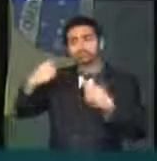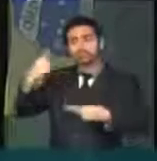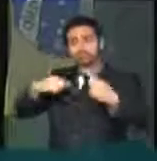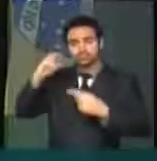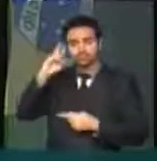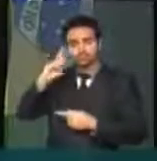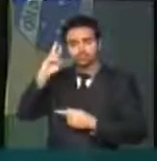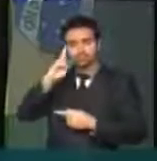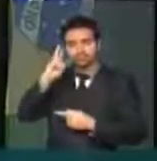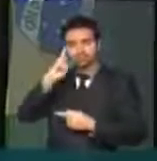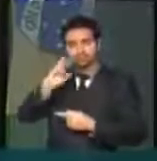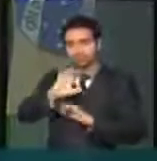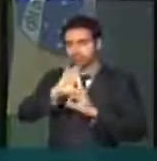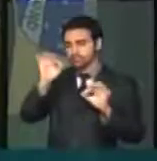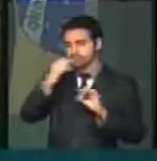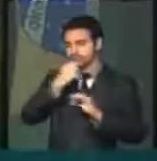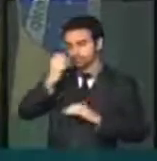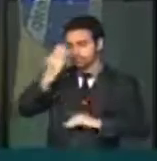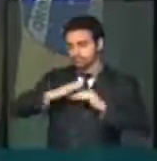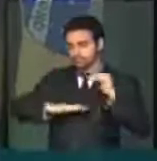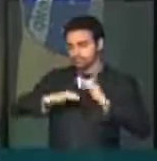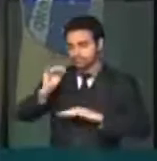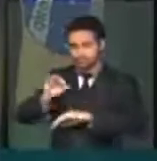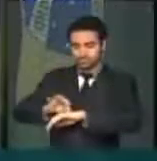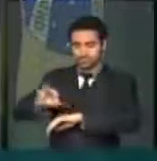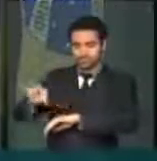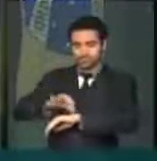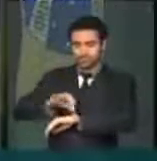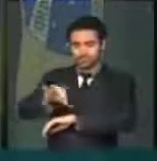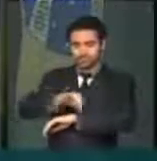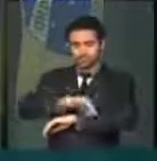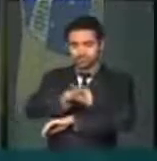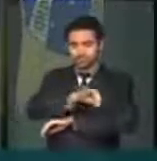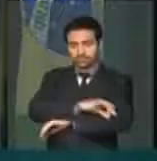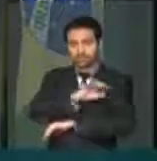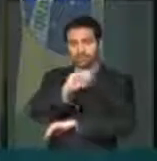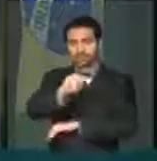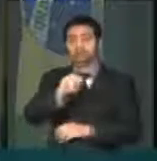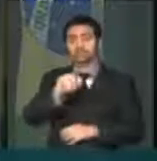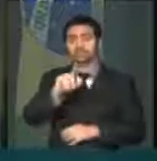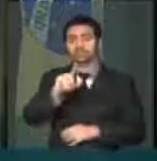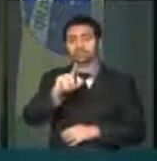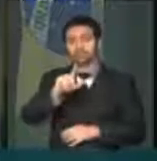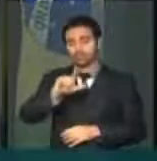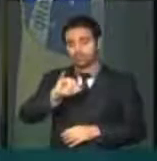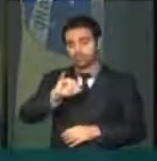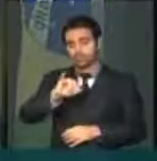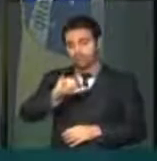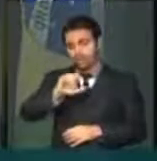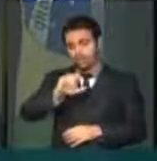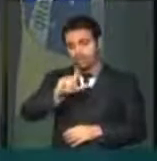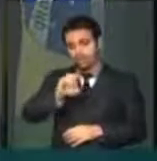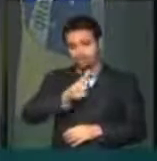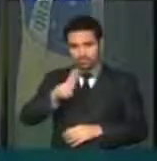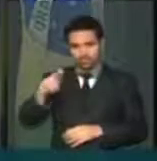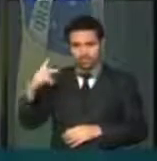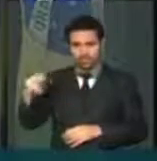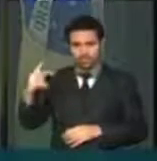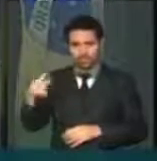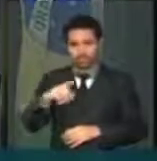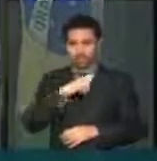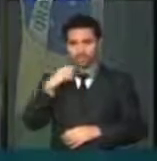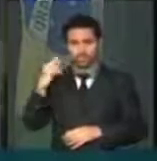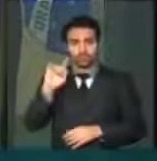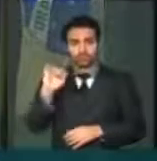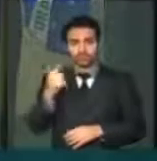memória do grande arquiteto brasileiro João Filgueira Lima, o Lelé, falecido em 21